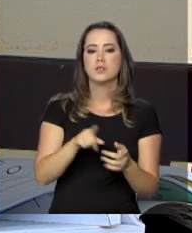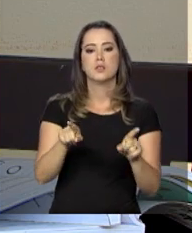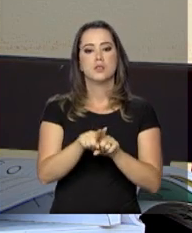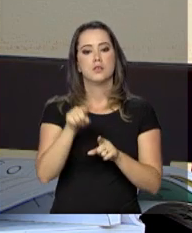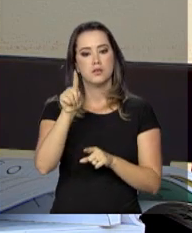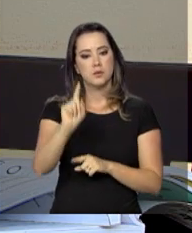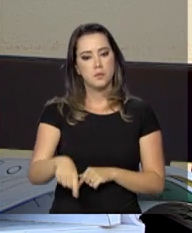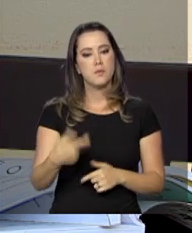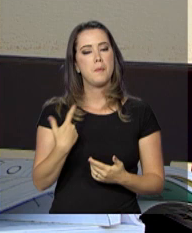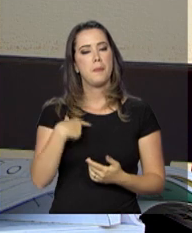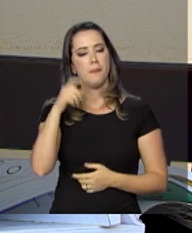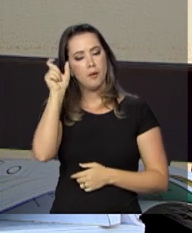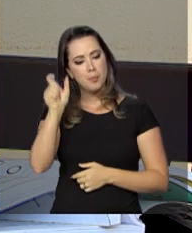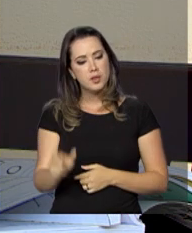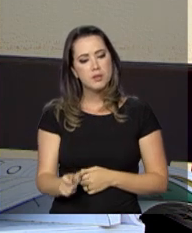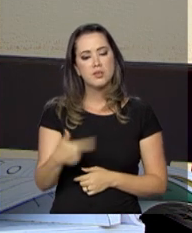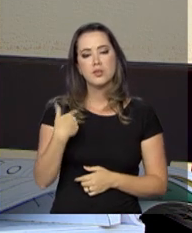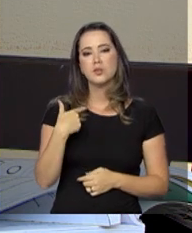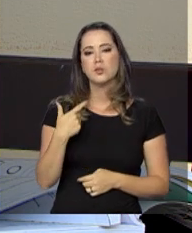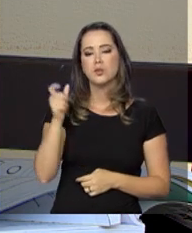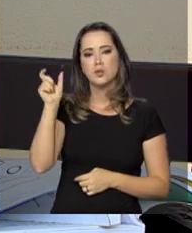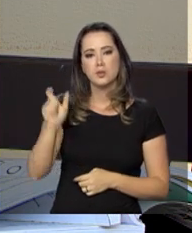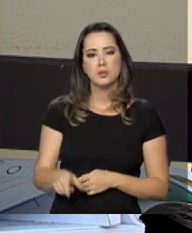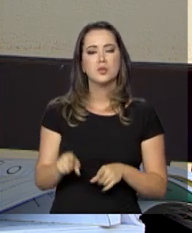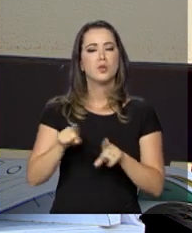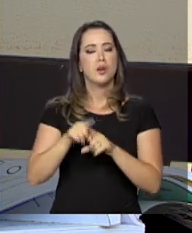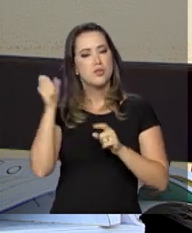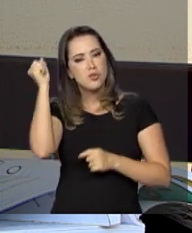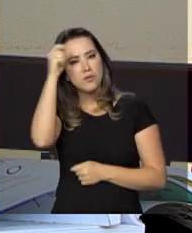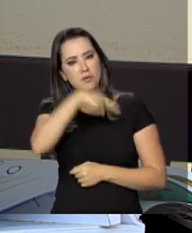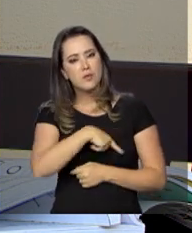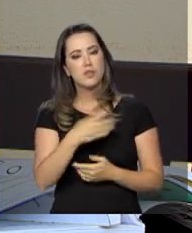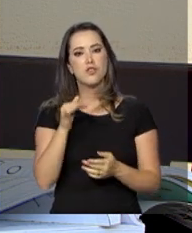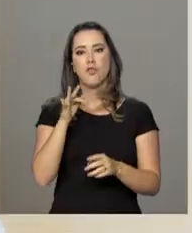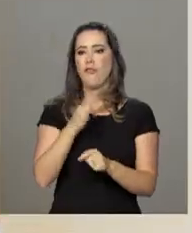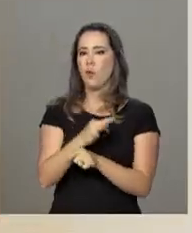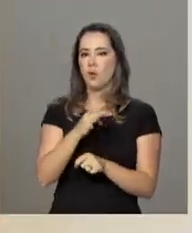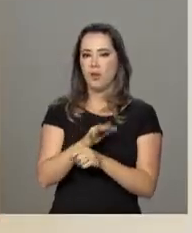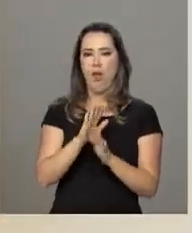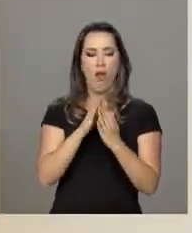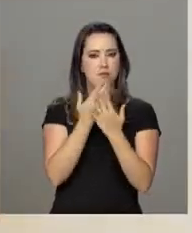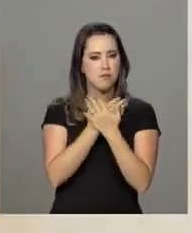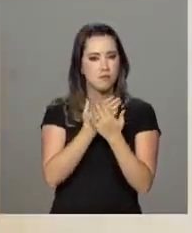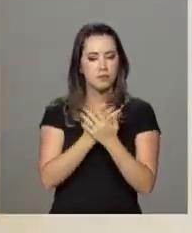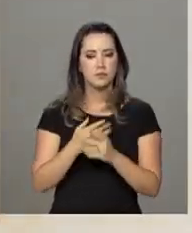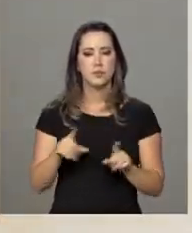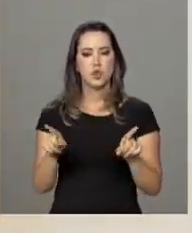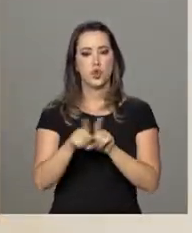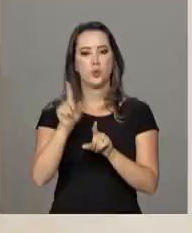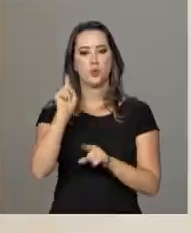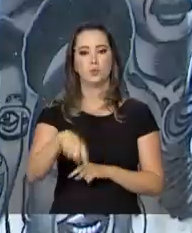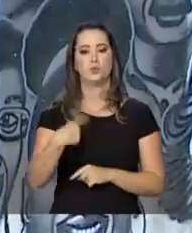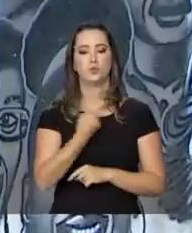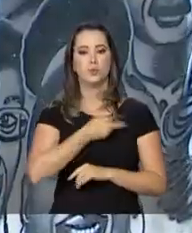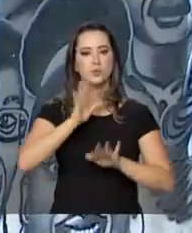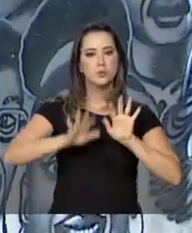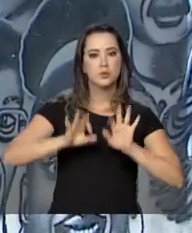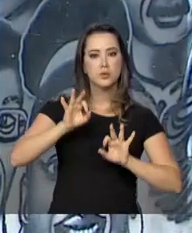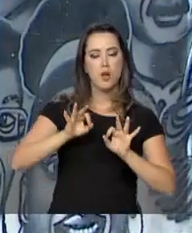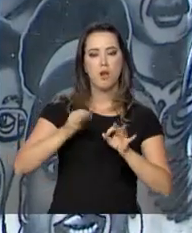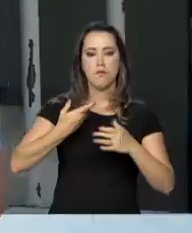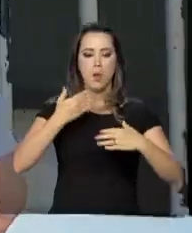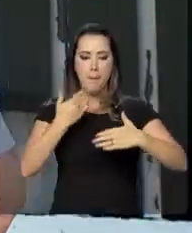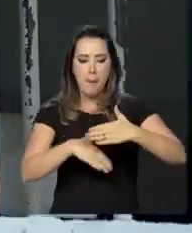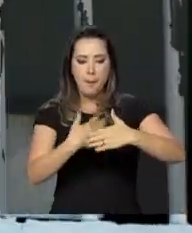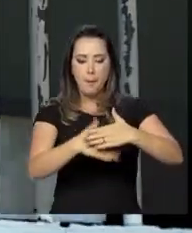eu sou assim, essa pessoa assim, que eu não... É muito difícil faltar aula. Diariamente, Dona Maria arruma os materiais e sai para